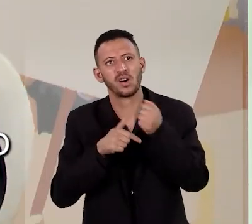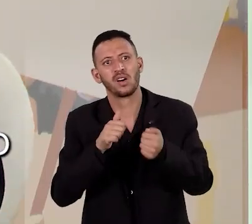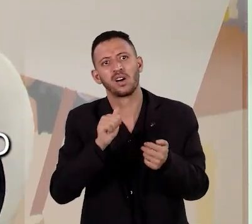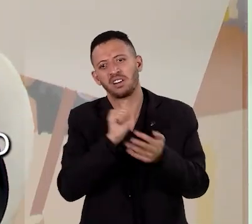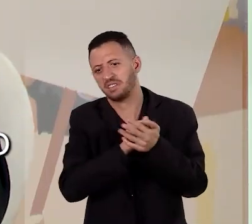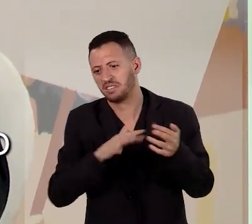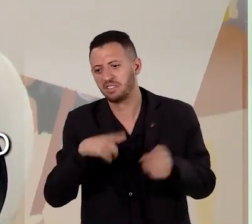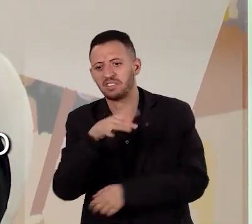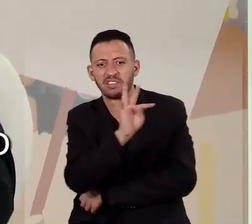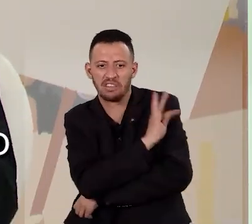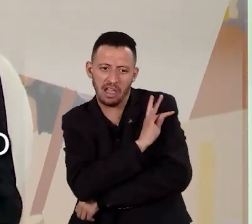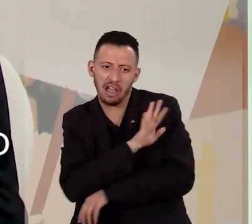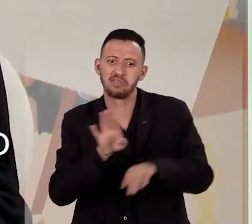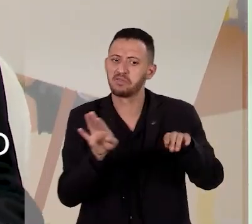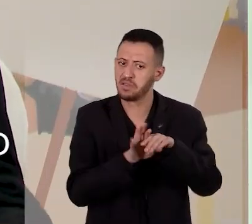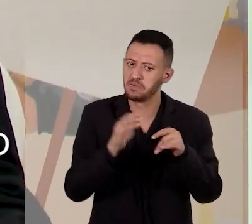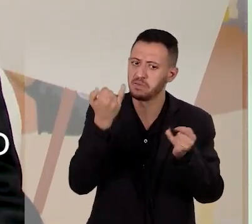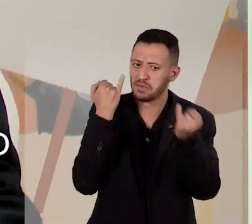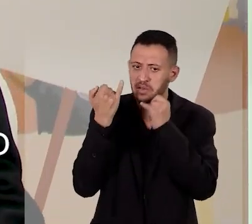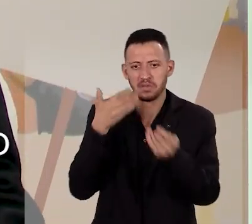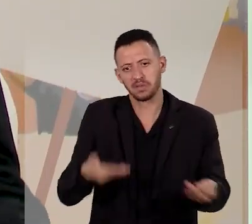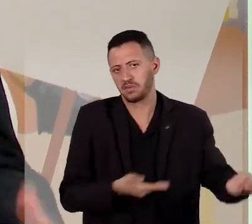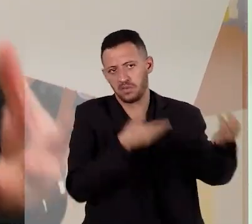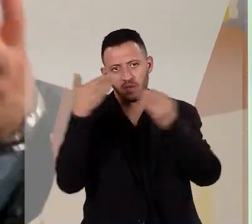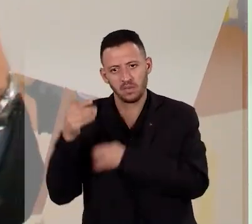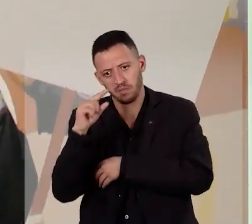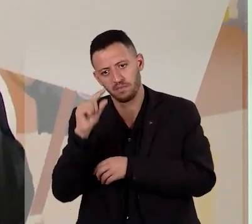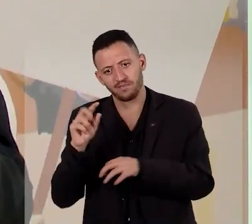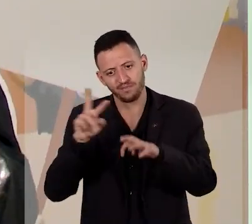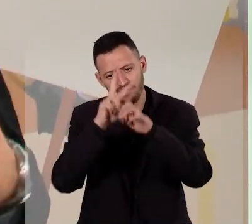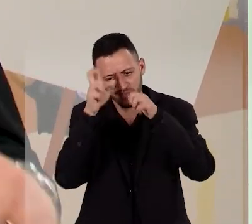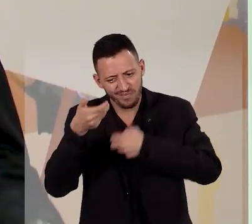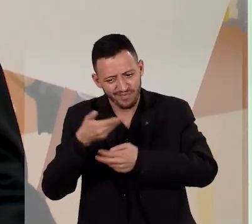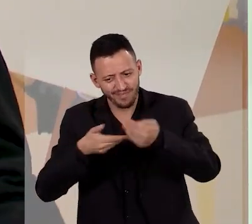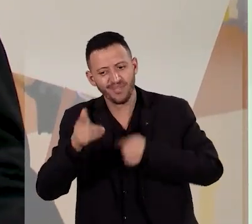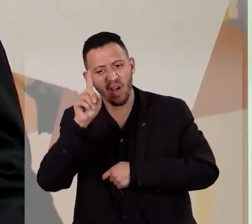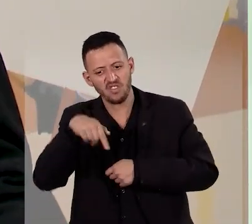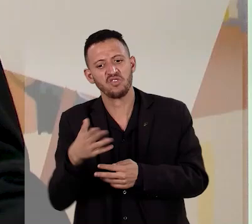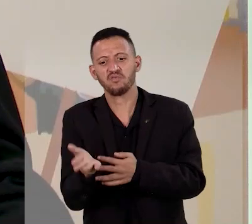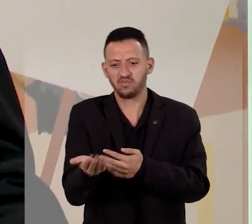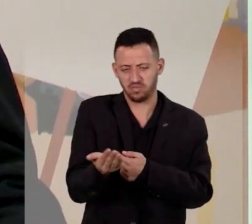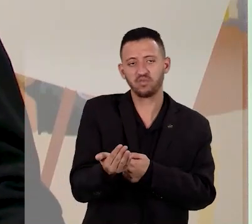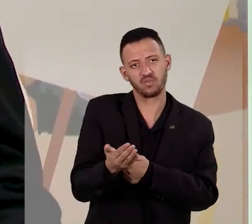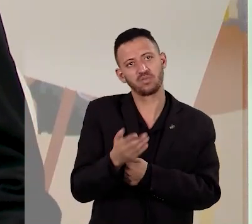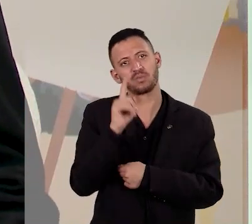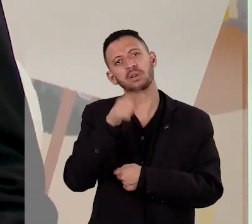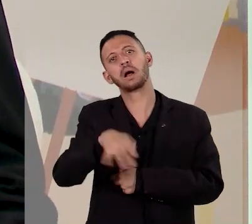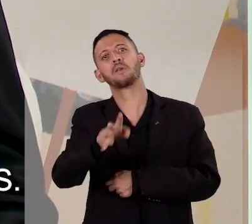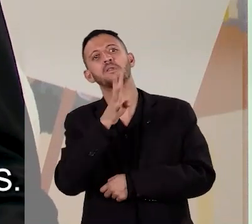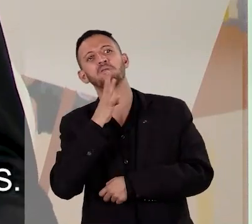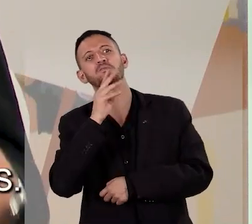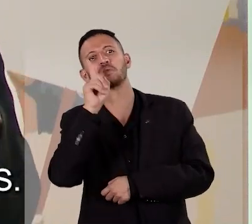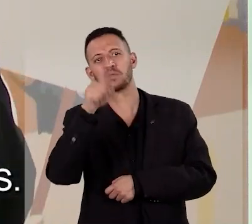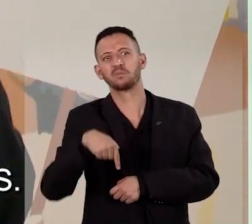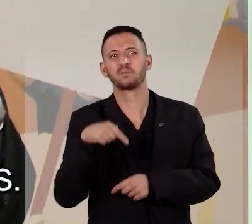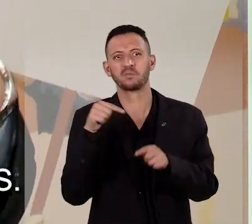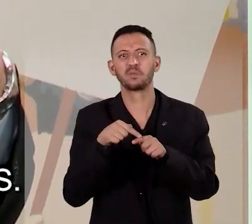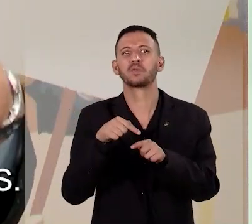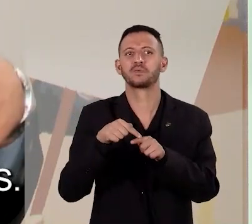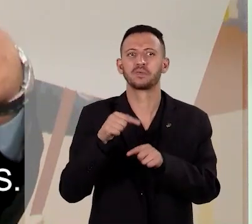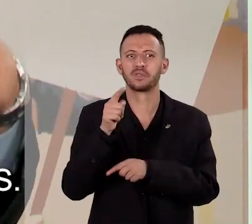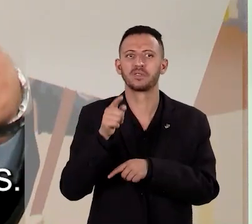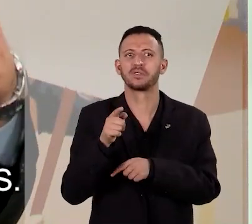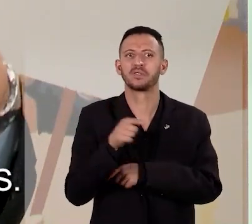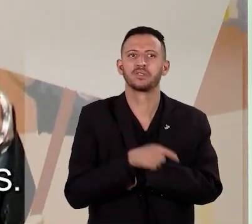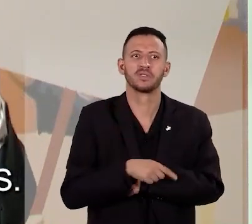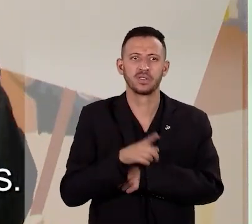seja por atividade de formação técnica também, tentando trazer um pouco essas pessoas, esses jovens, né, para reconhecer que